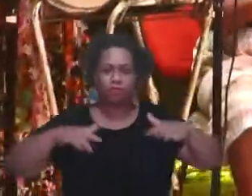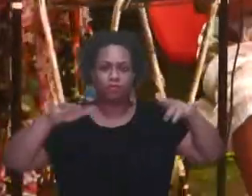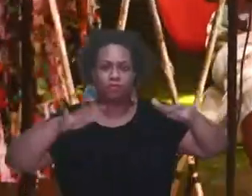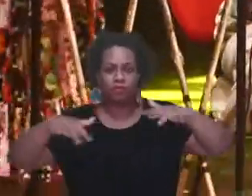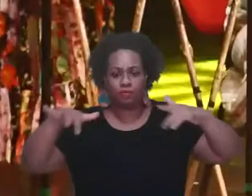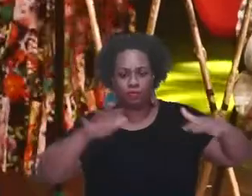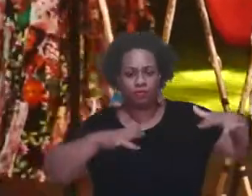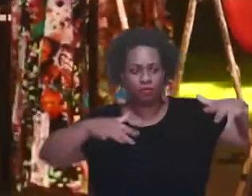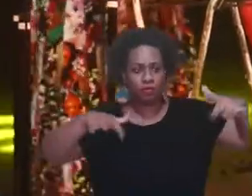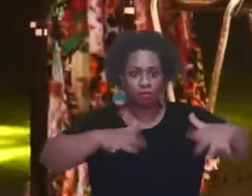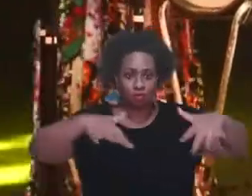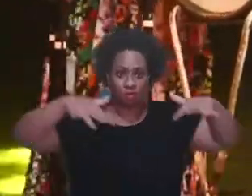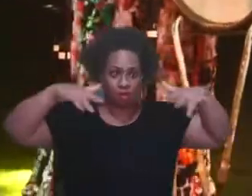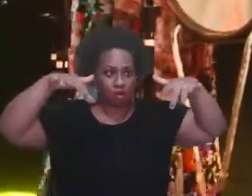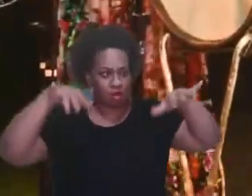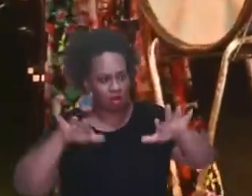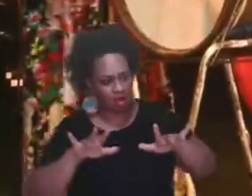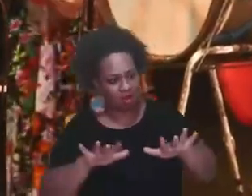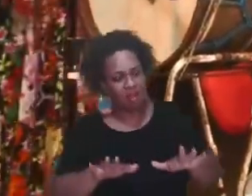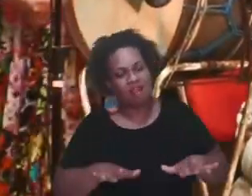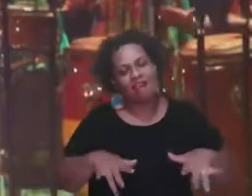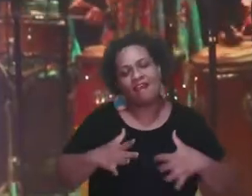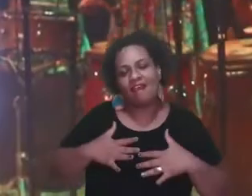Maria Maria Maria